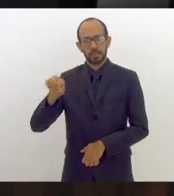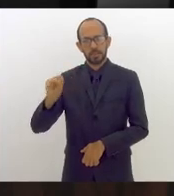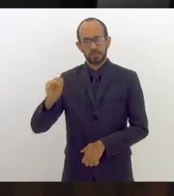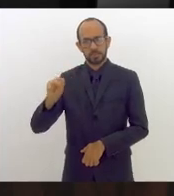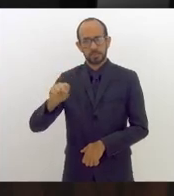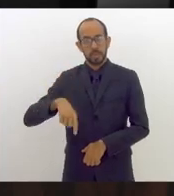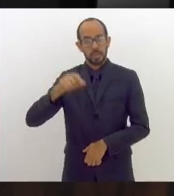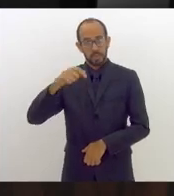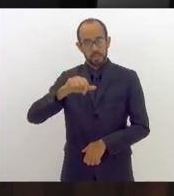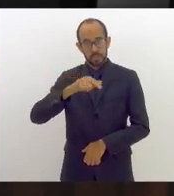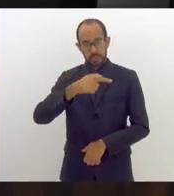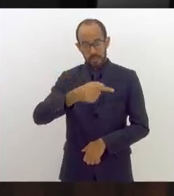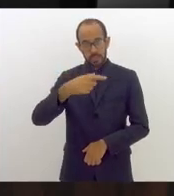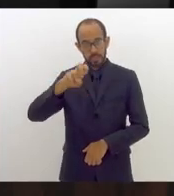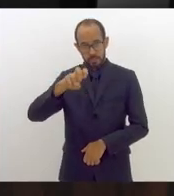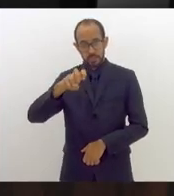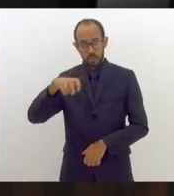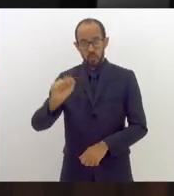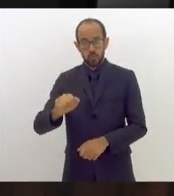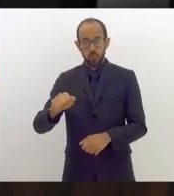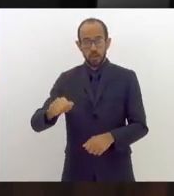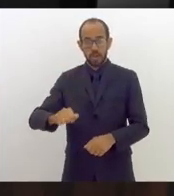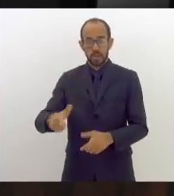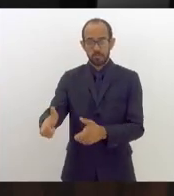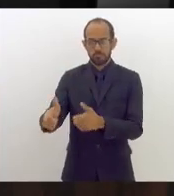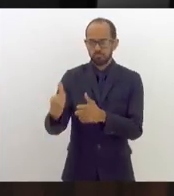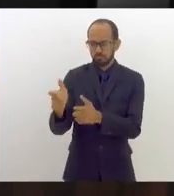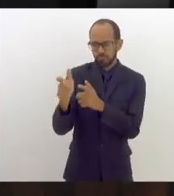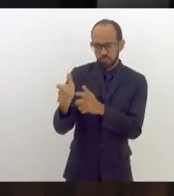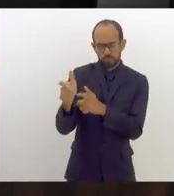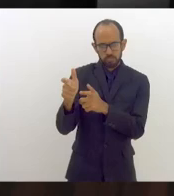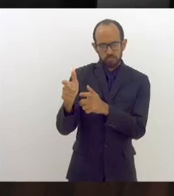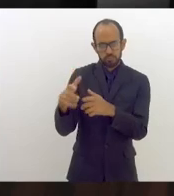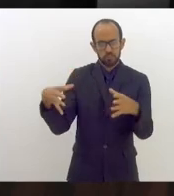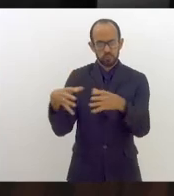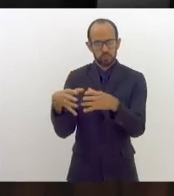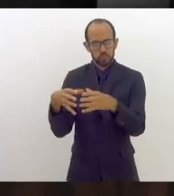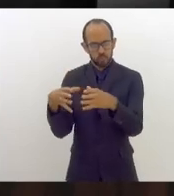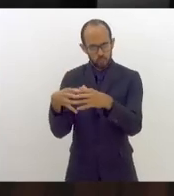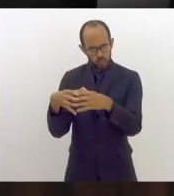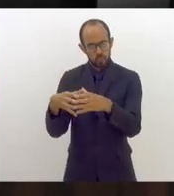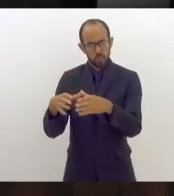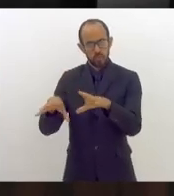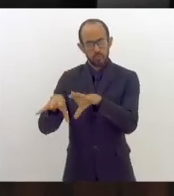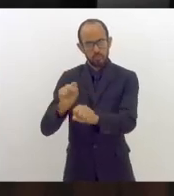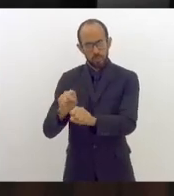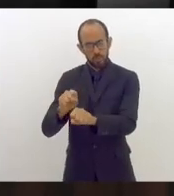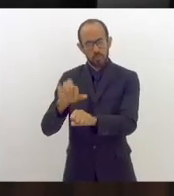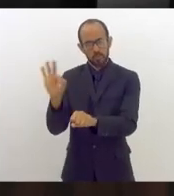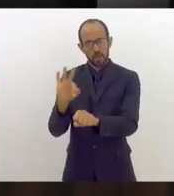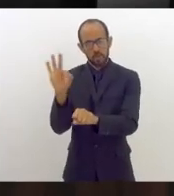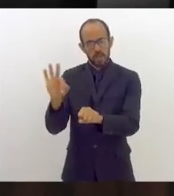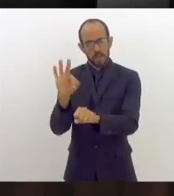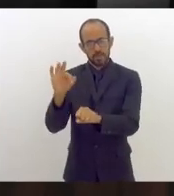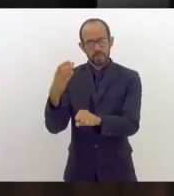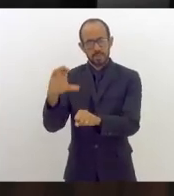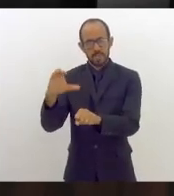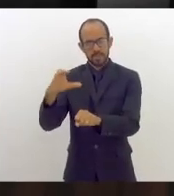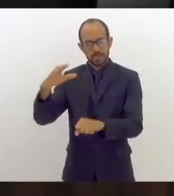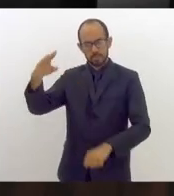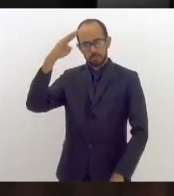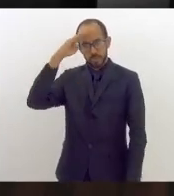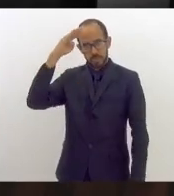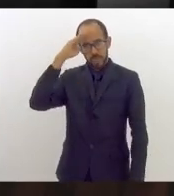da arma de artilharia graduando em ciências militares em seguida